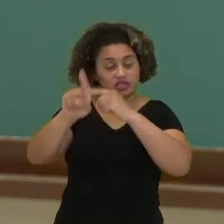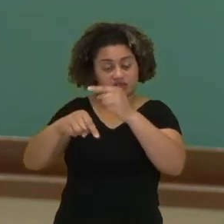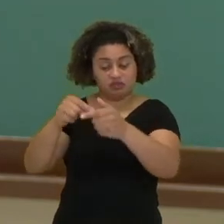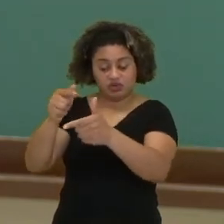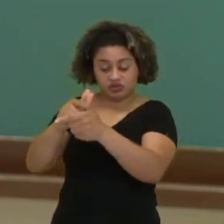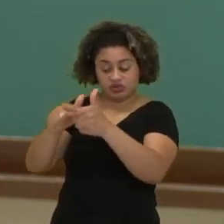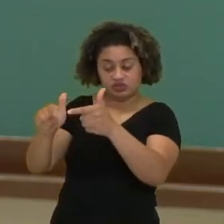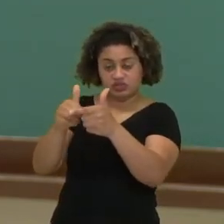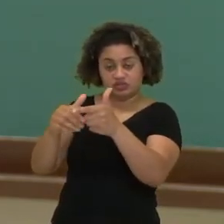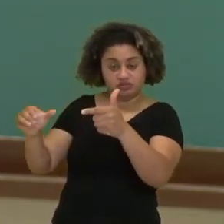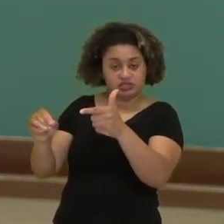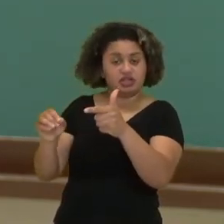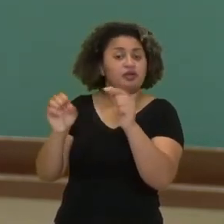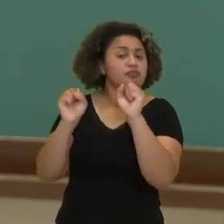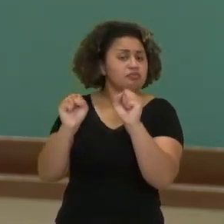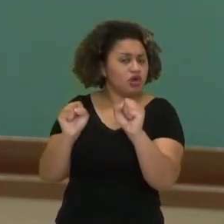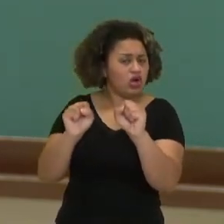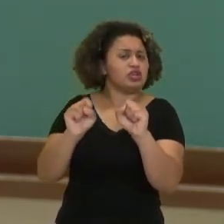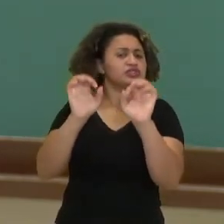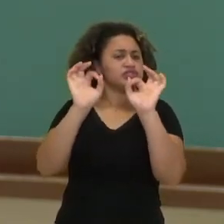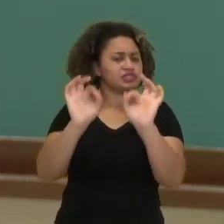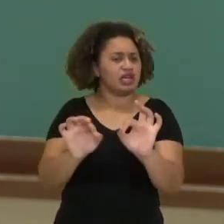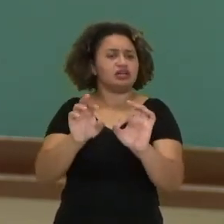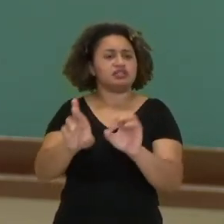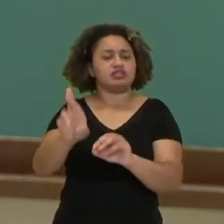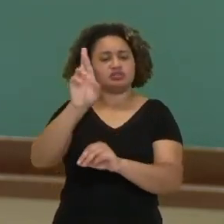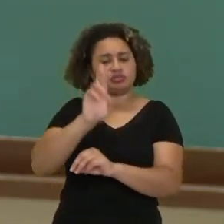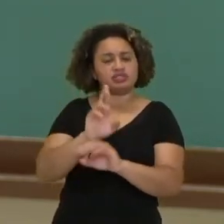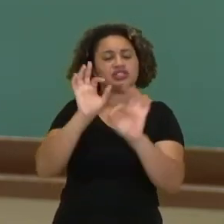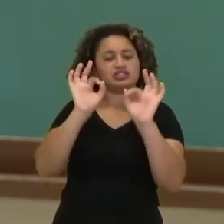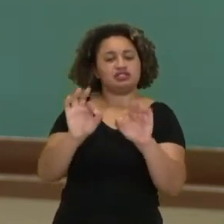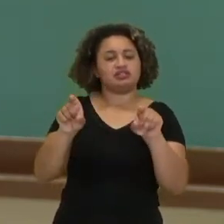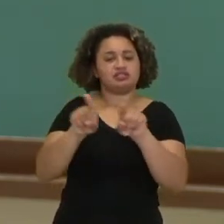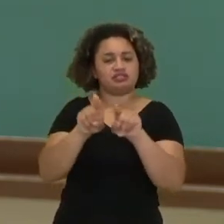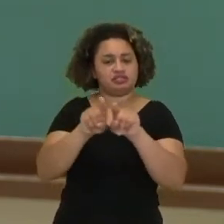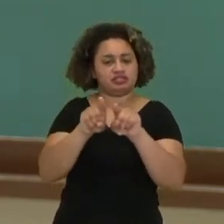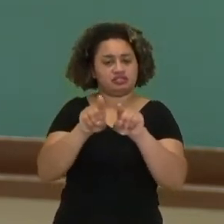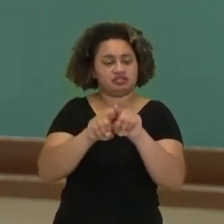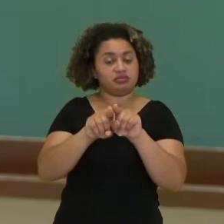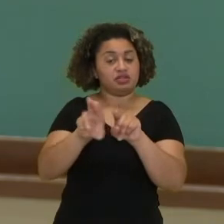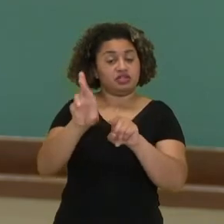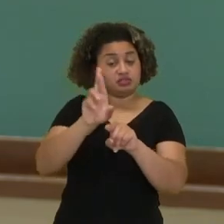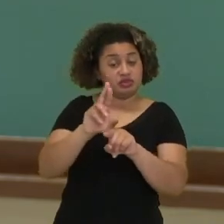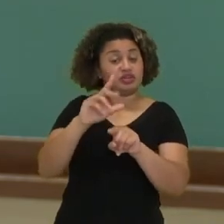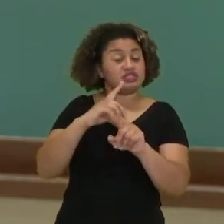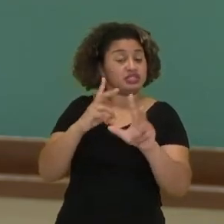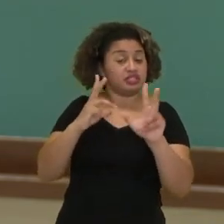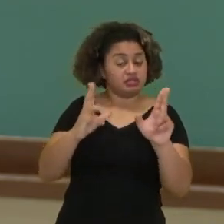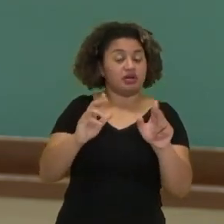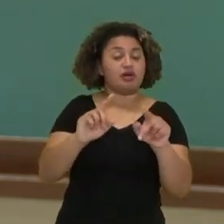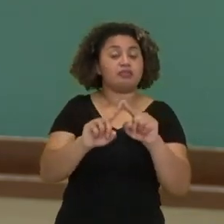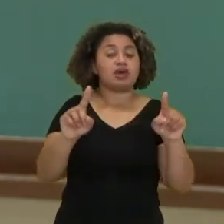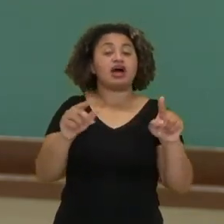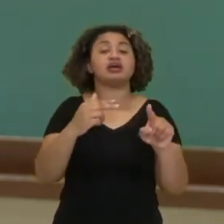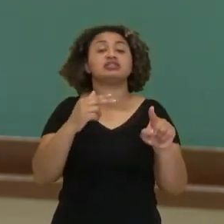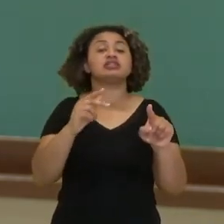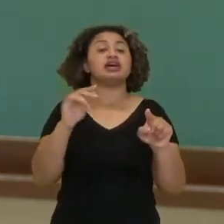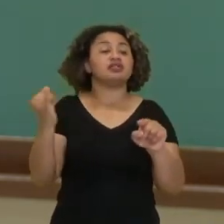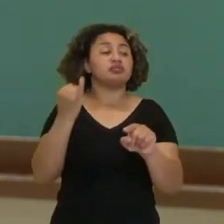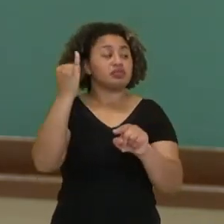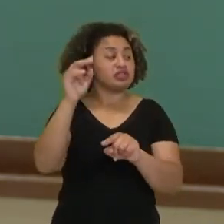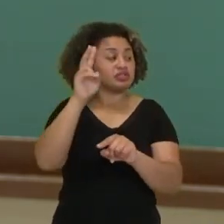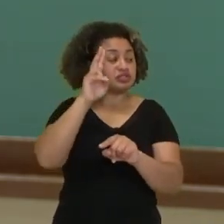dividir por 100, também está correto, não vai alterar o seu valor. Detalhe, você só não pode